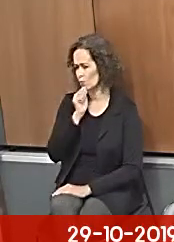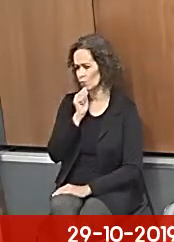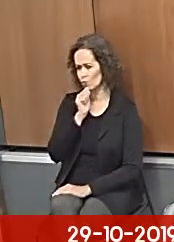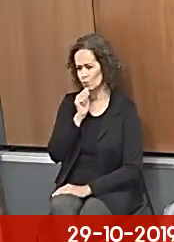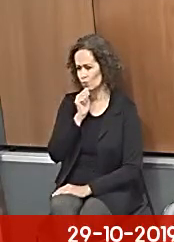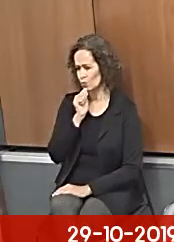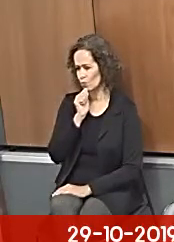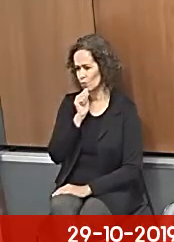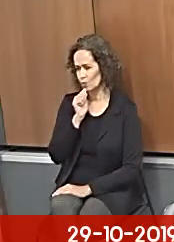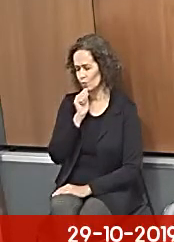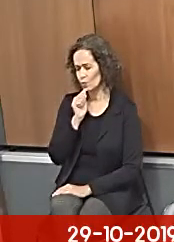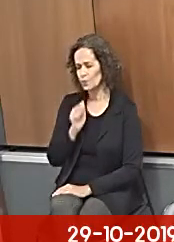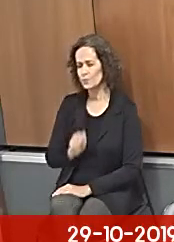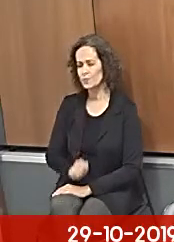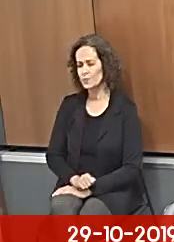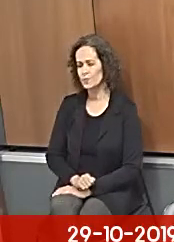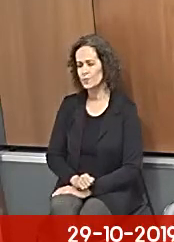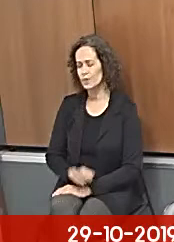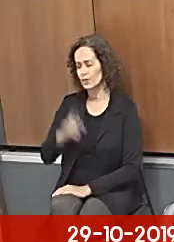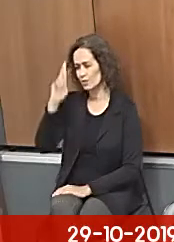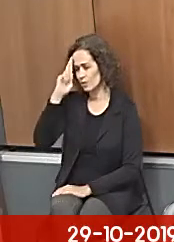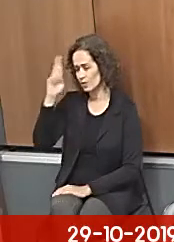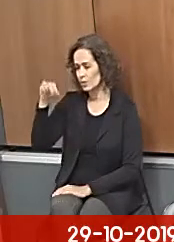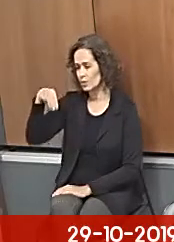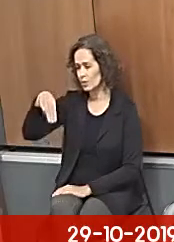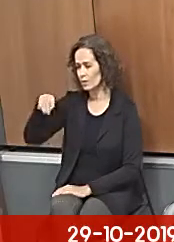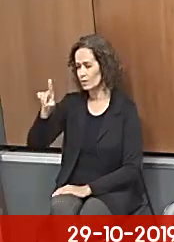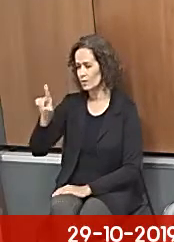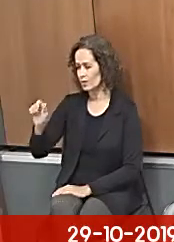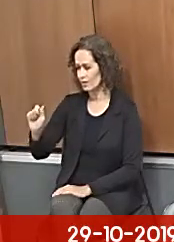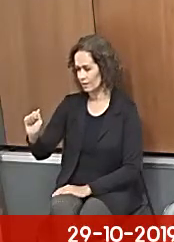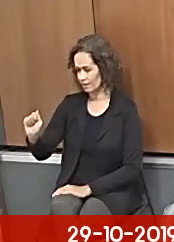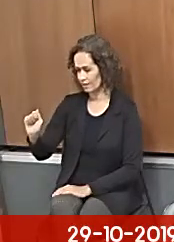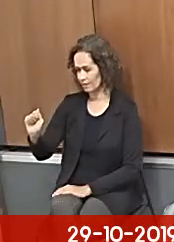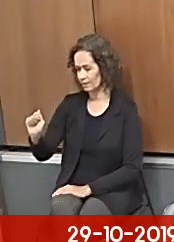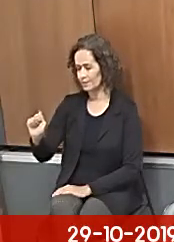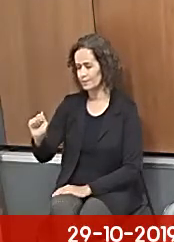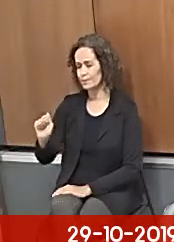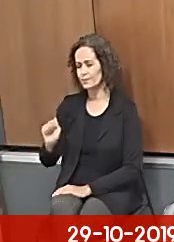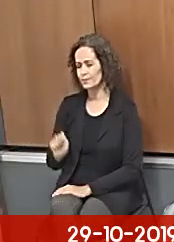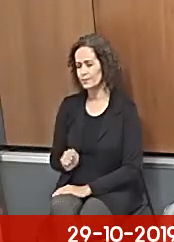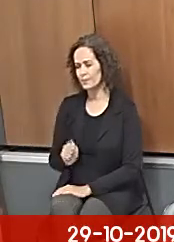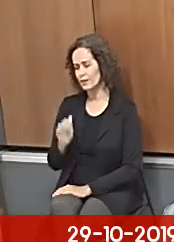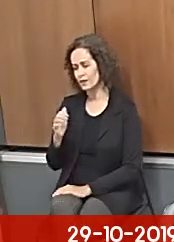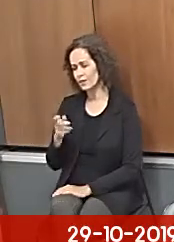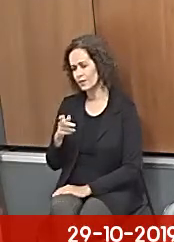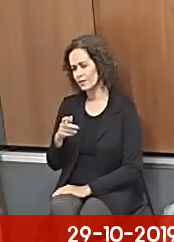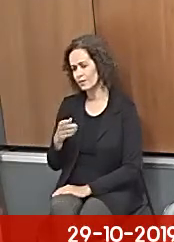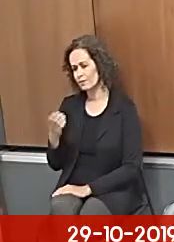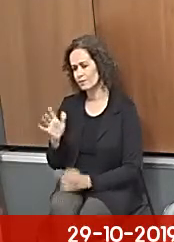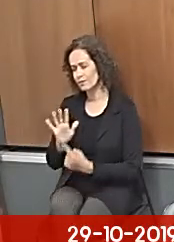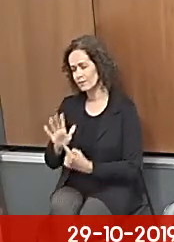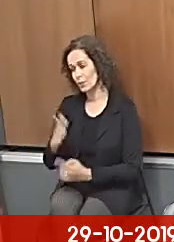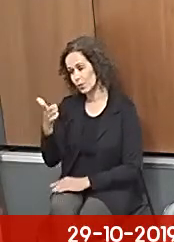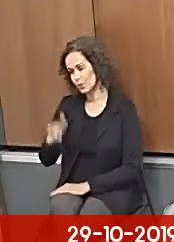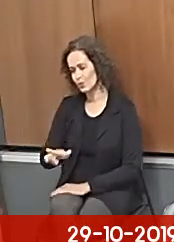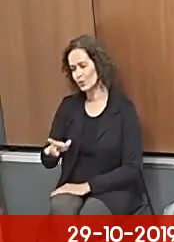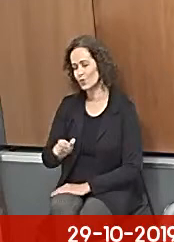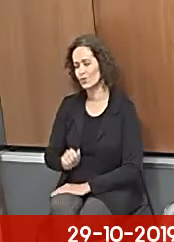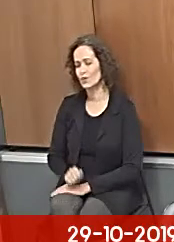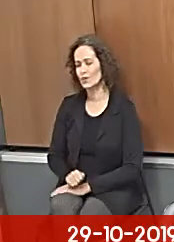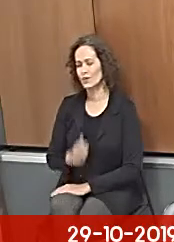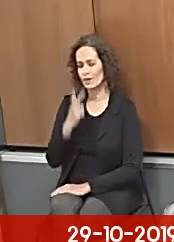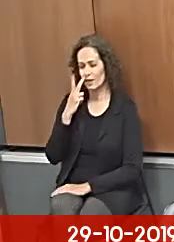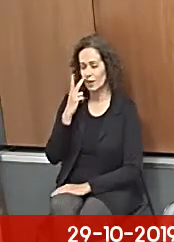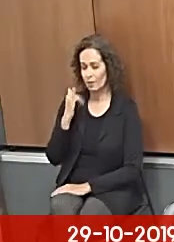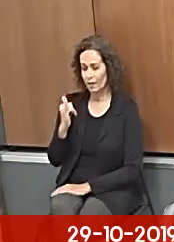Não. Diretor da MDA. Está aí o Rodrigo. Eu tinha falado, era outro, né? É o pai e